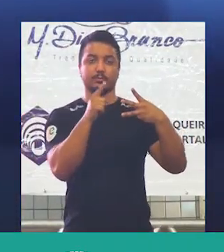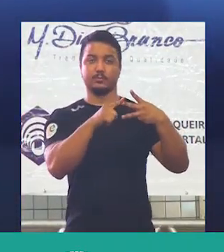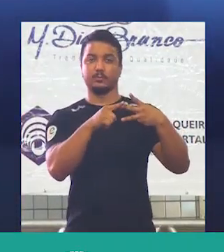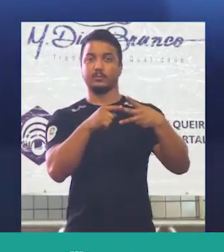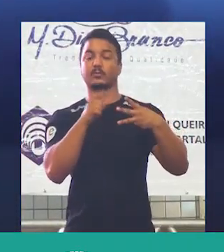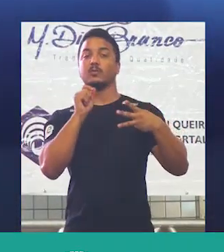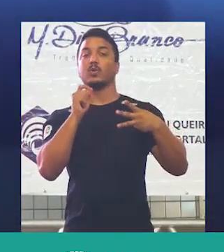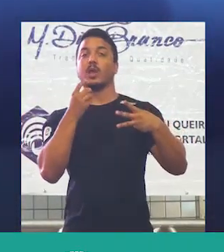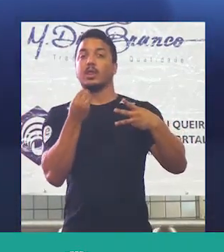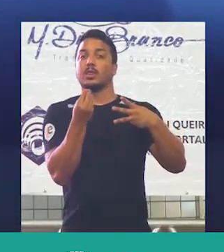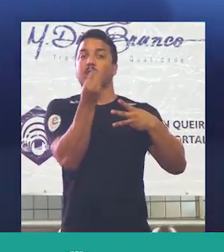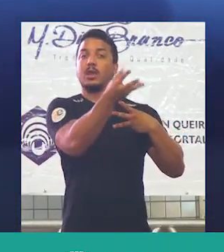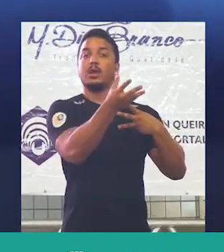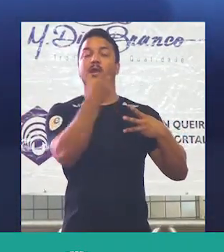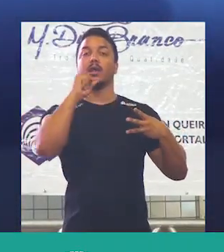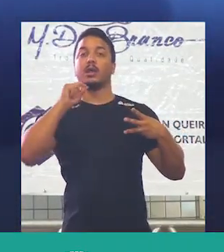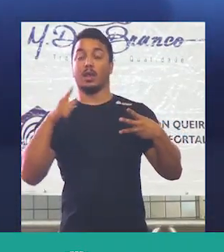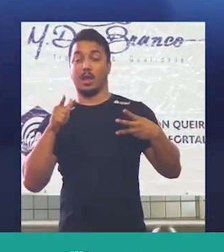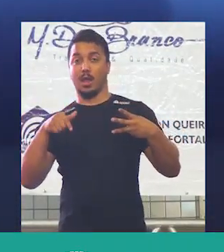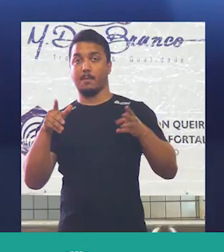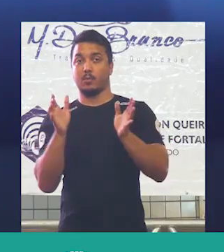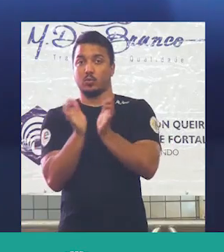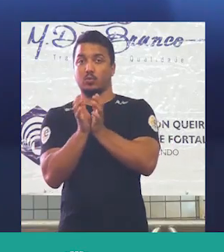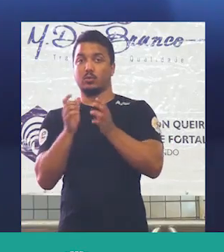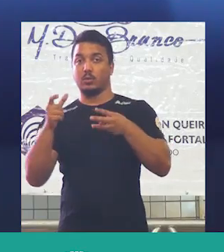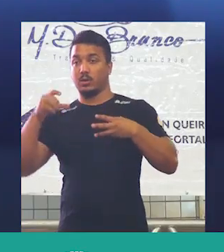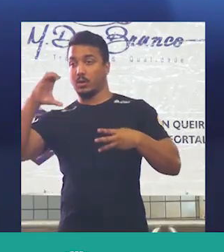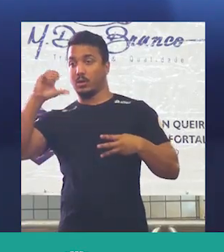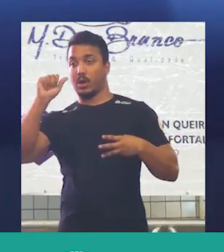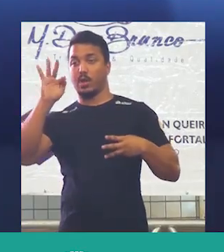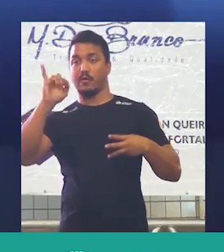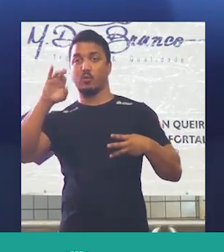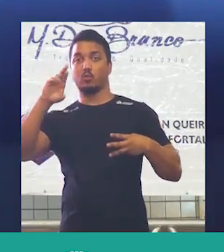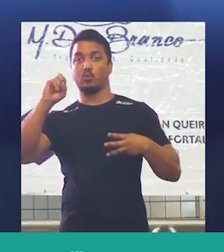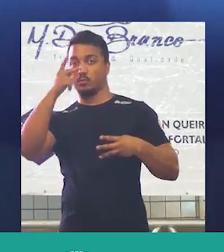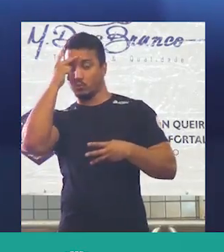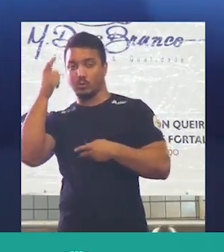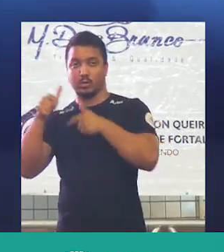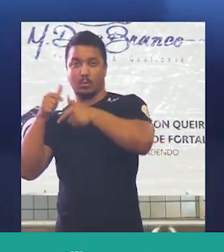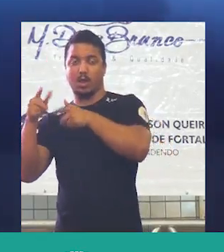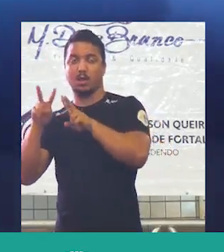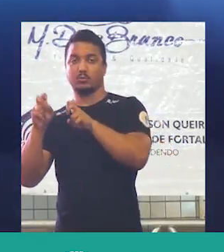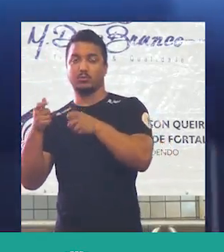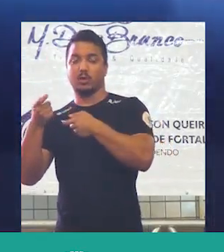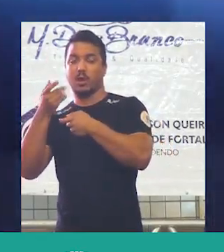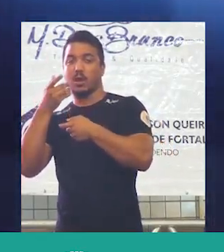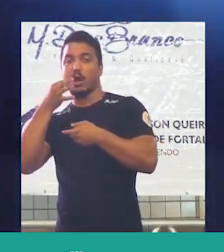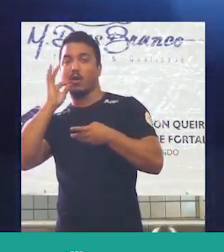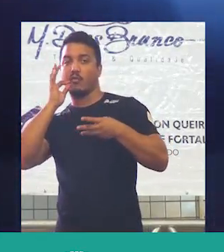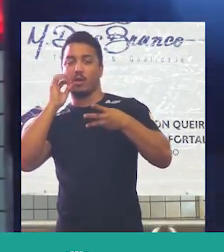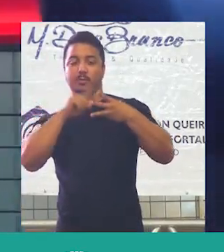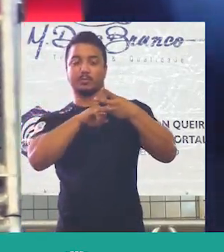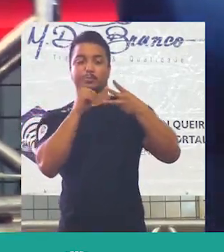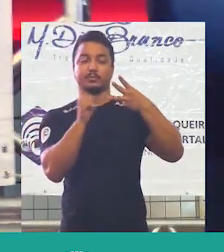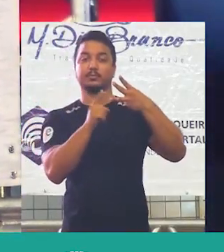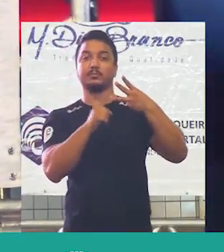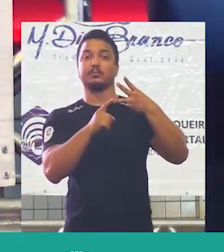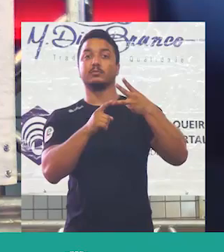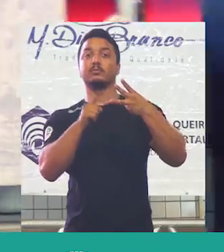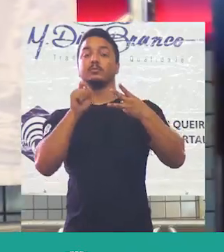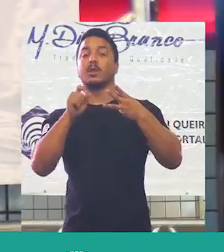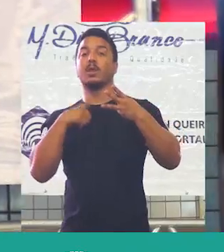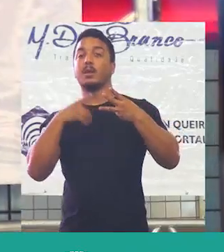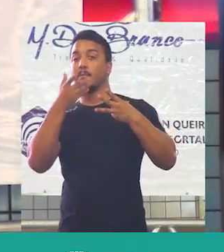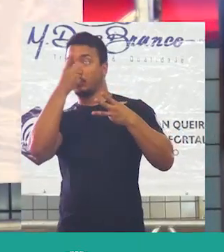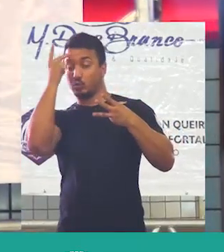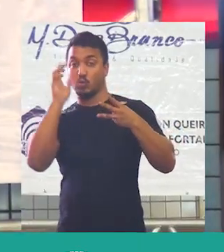do bolo, quem come são os cafeicultores. O terceiro pedaço do bolo, quem